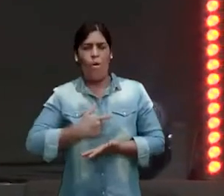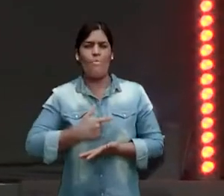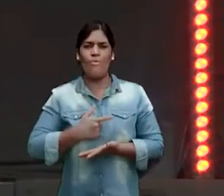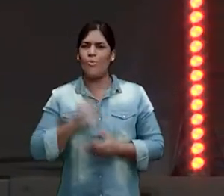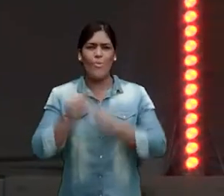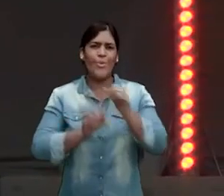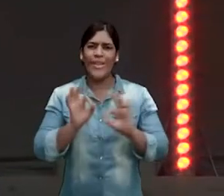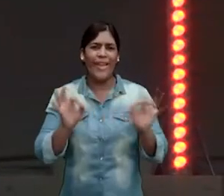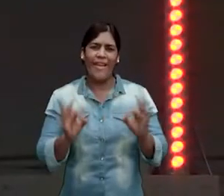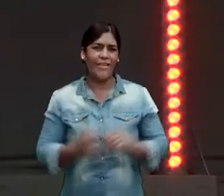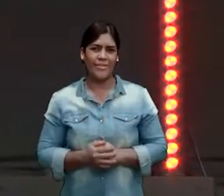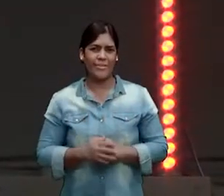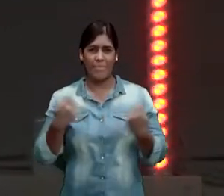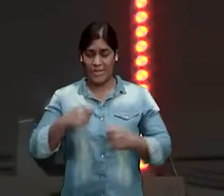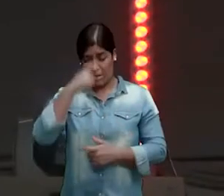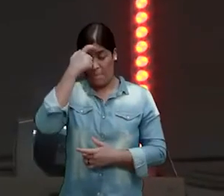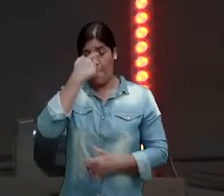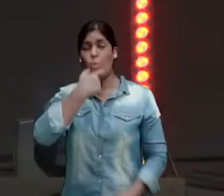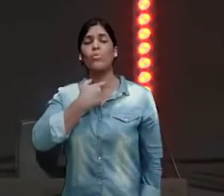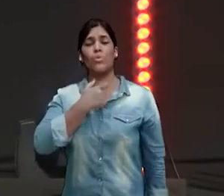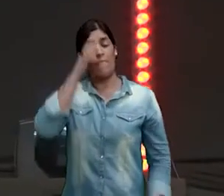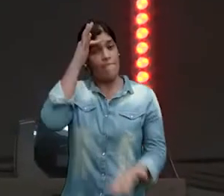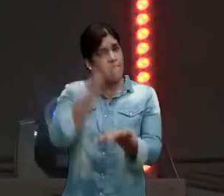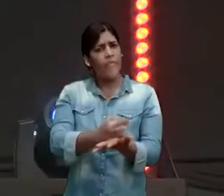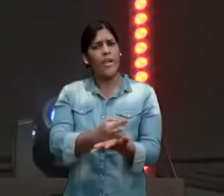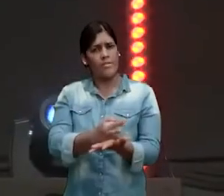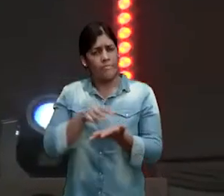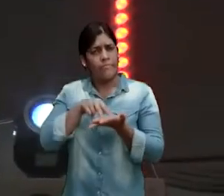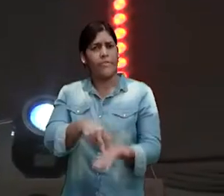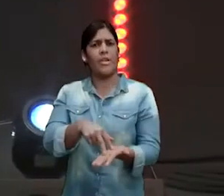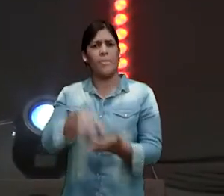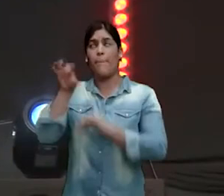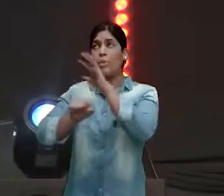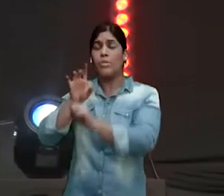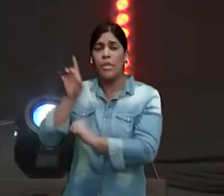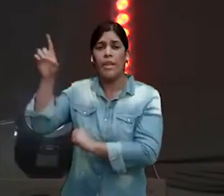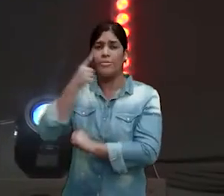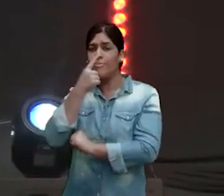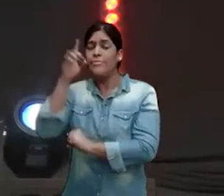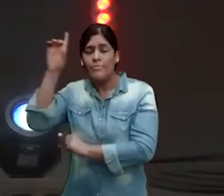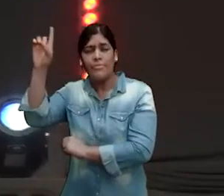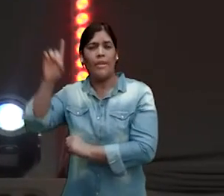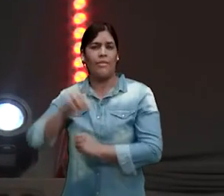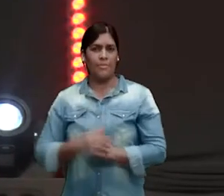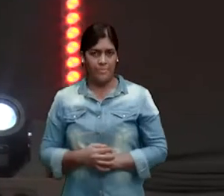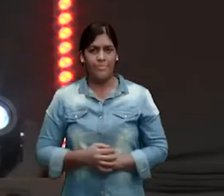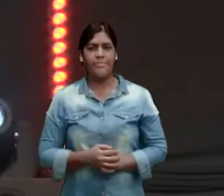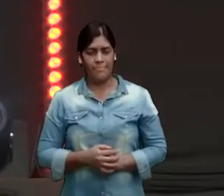postura é uma pessoa de fé em Deus só foi uma postura de busca de Deus intimidade com